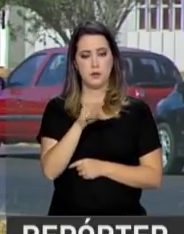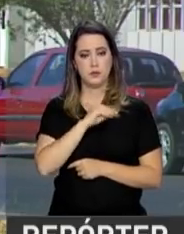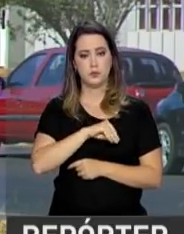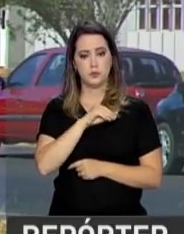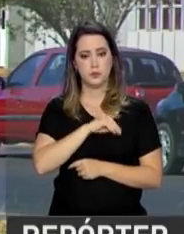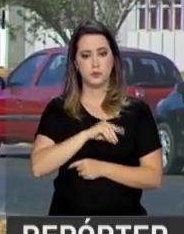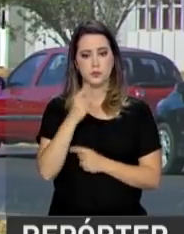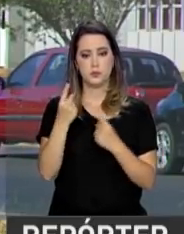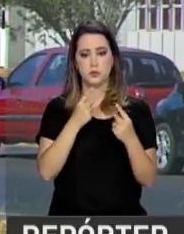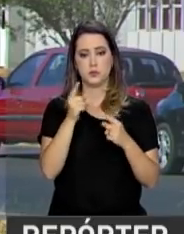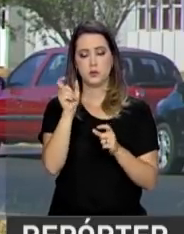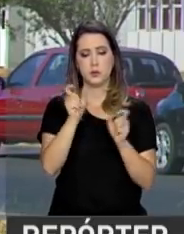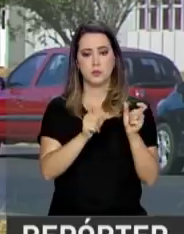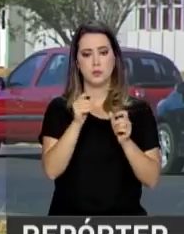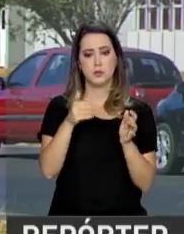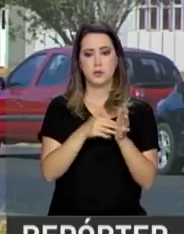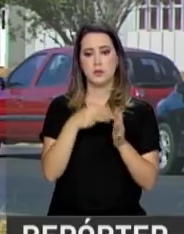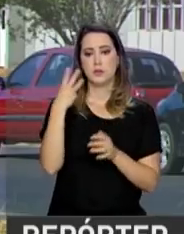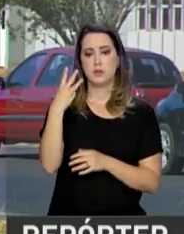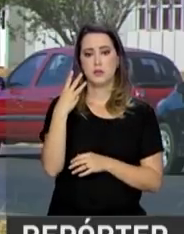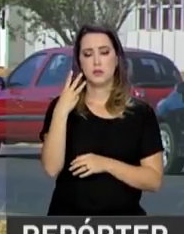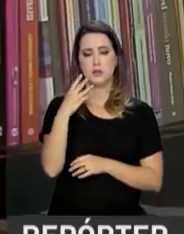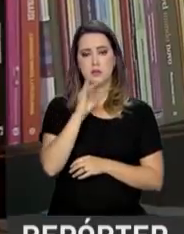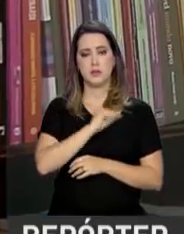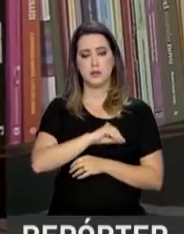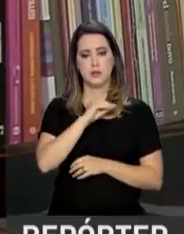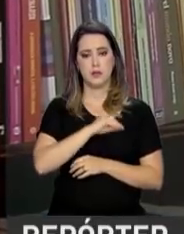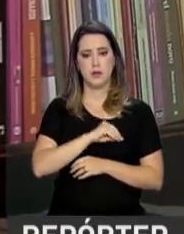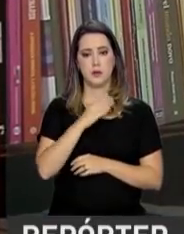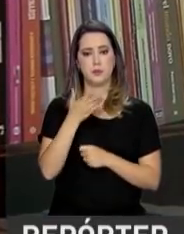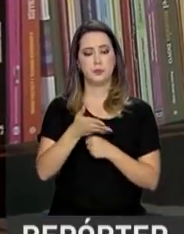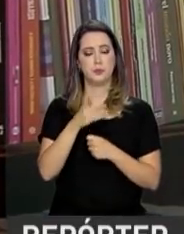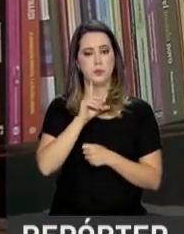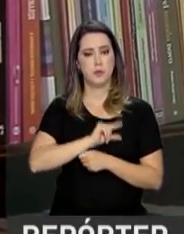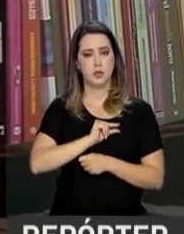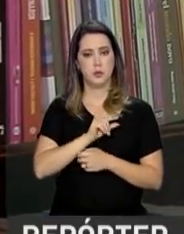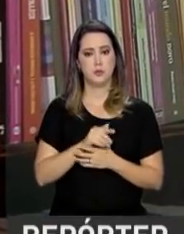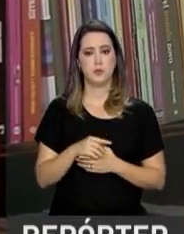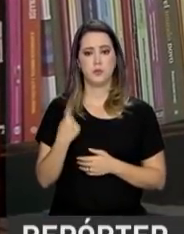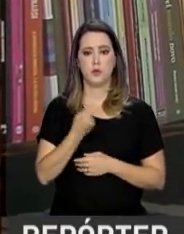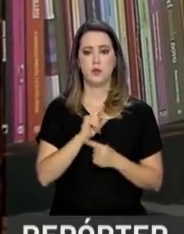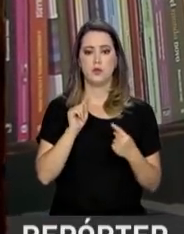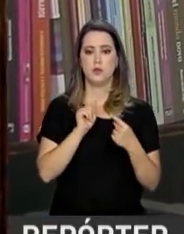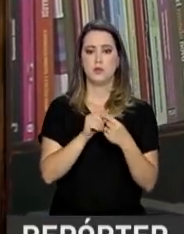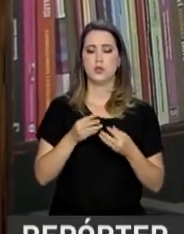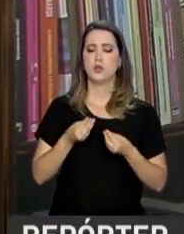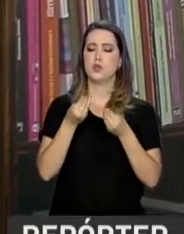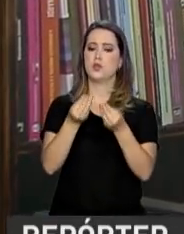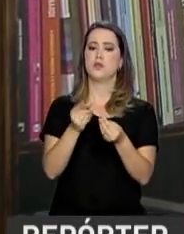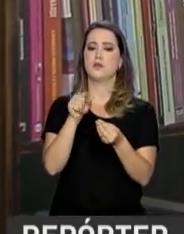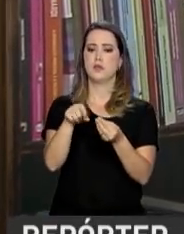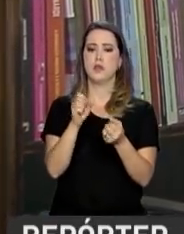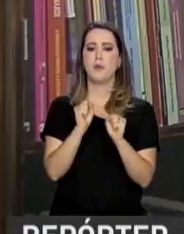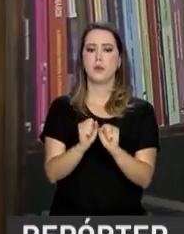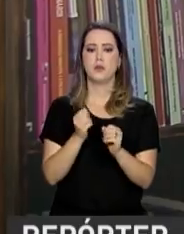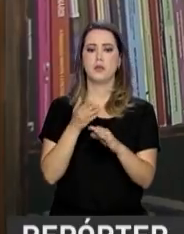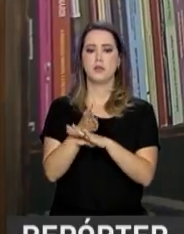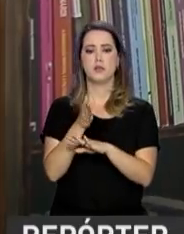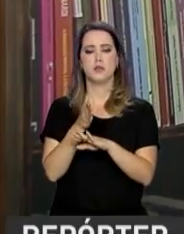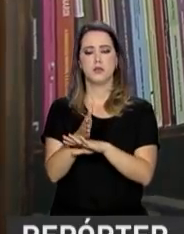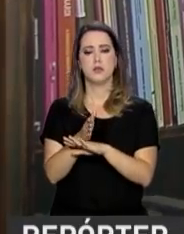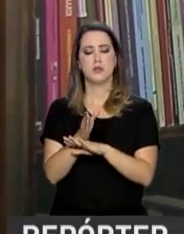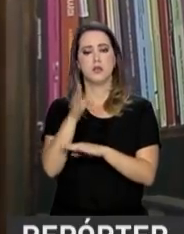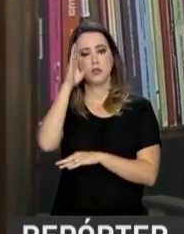familiar por pessoa é de até três salários mínimos o nosso objetivo é garantir o acesso do estudante à educação superior para isso observa